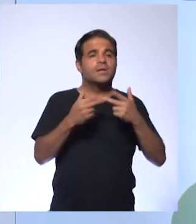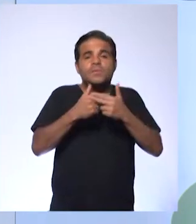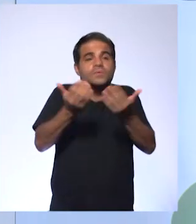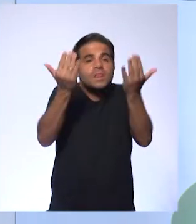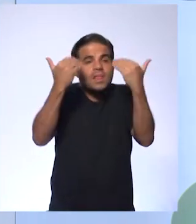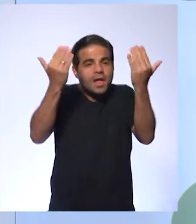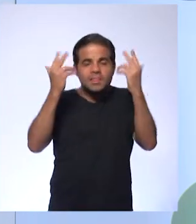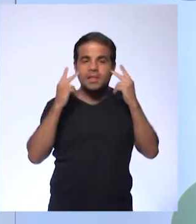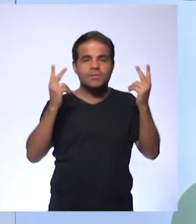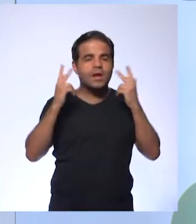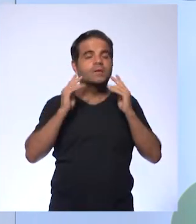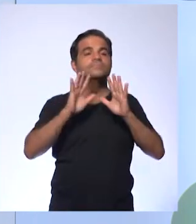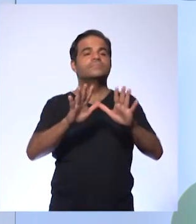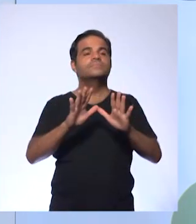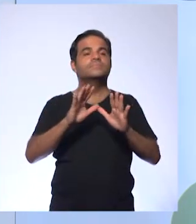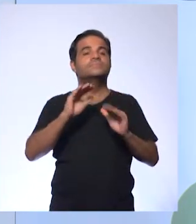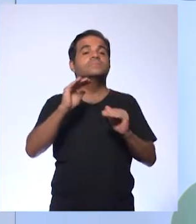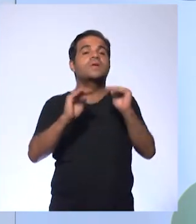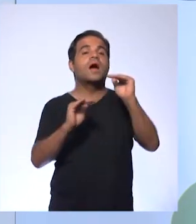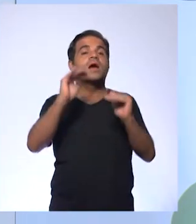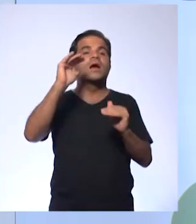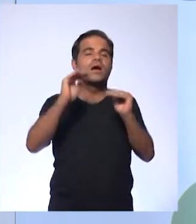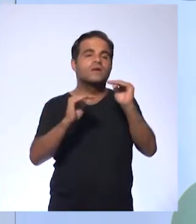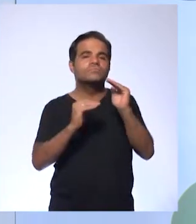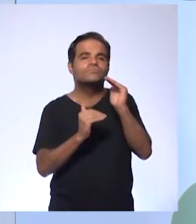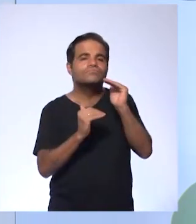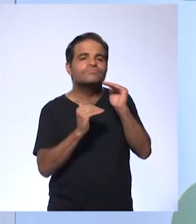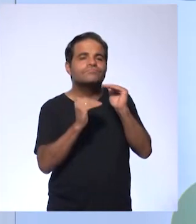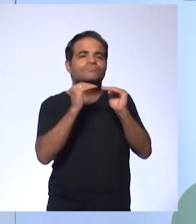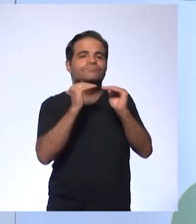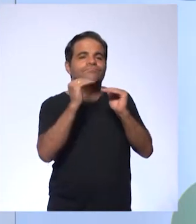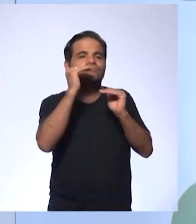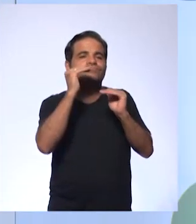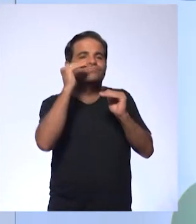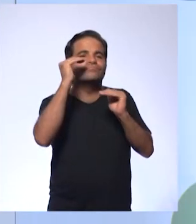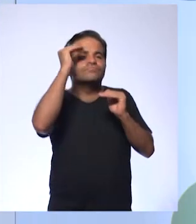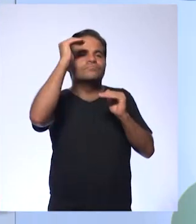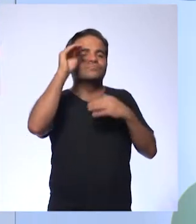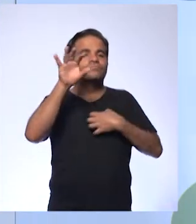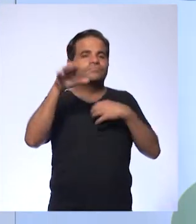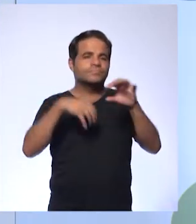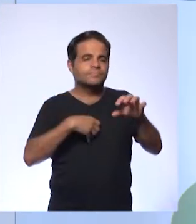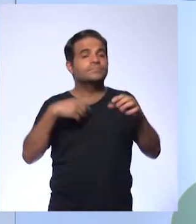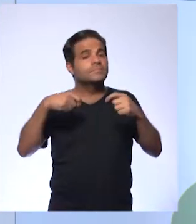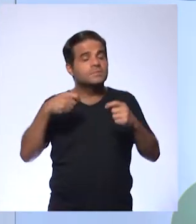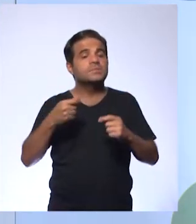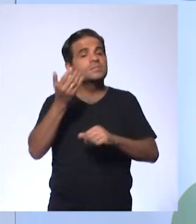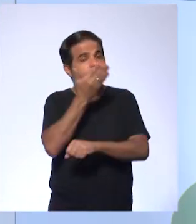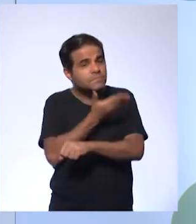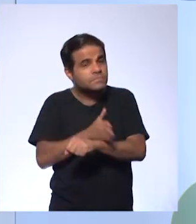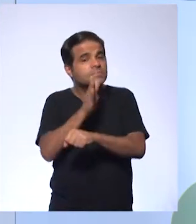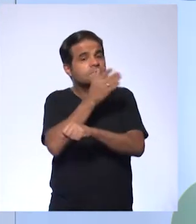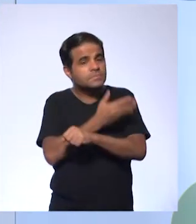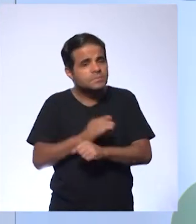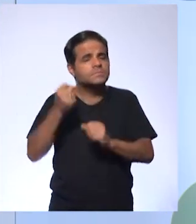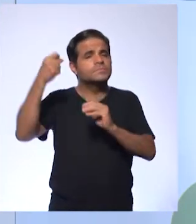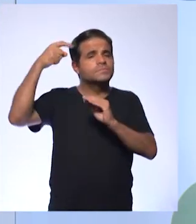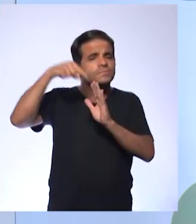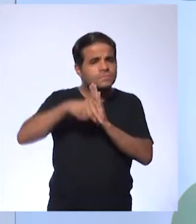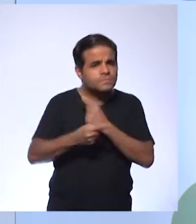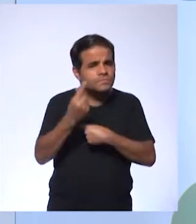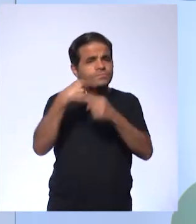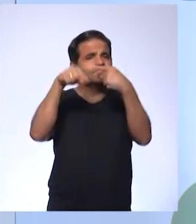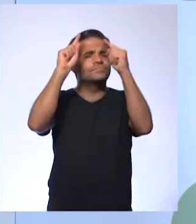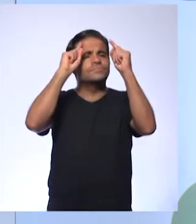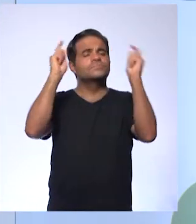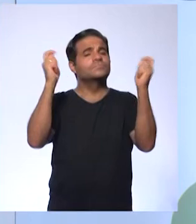natural, mas há graus, né, diferentes. Então, isso pode ser aperfeiçoado. E daí o fato de ser uma competência. A gente